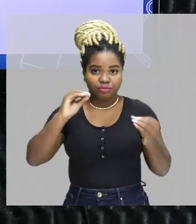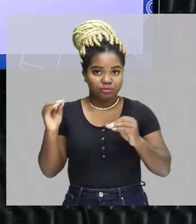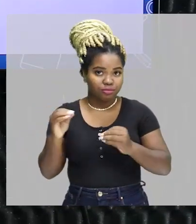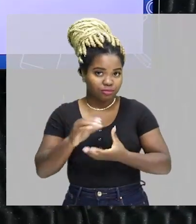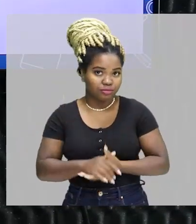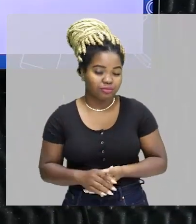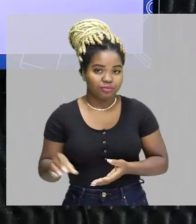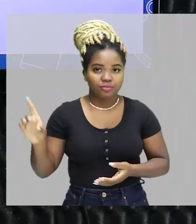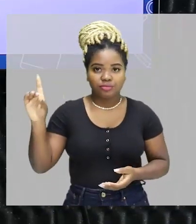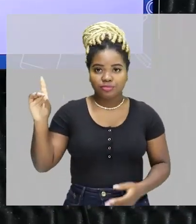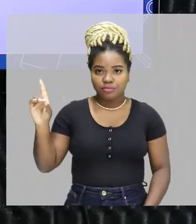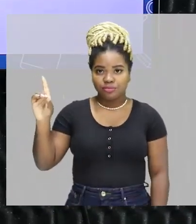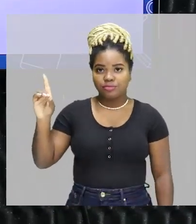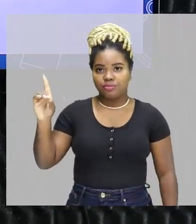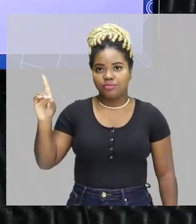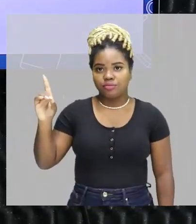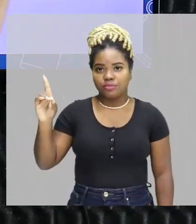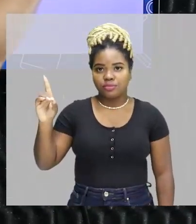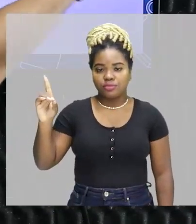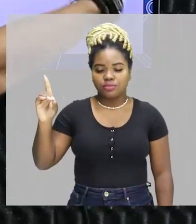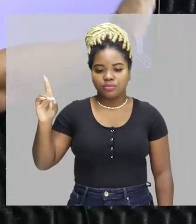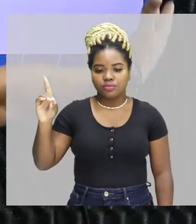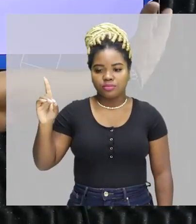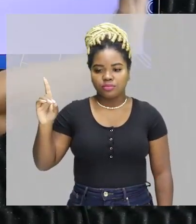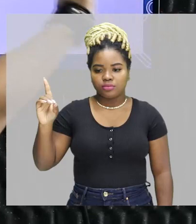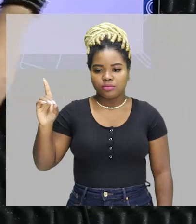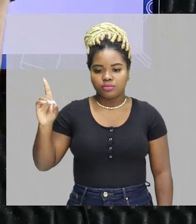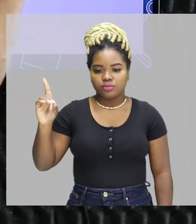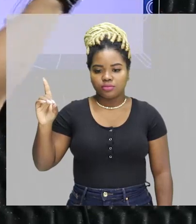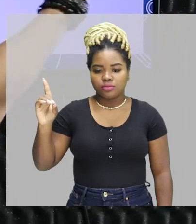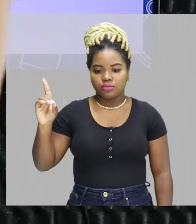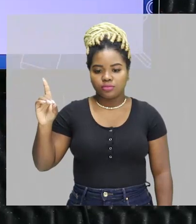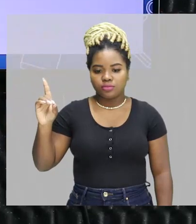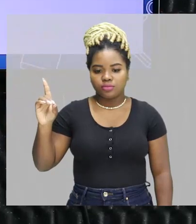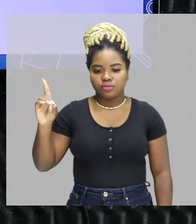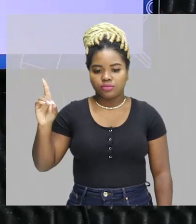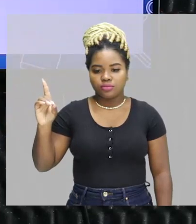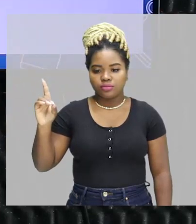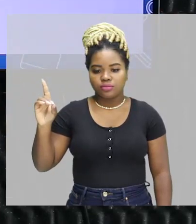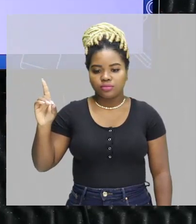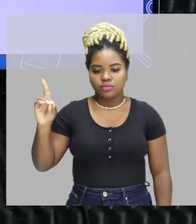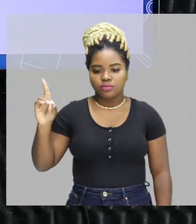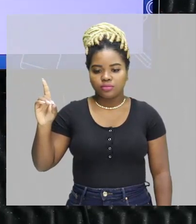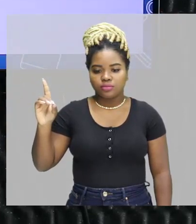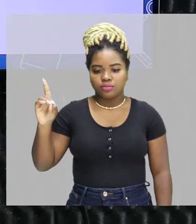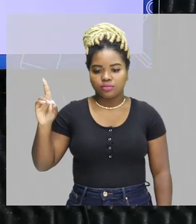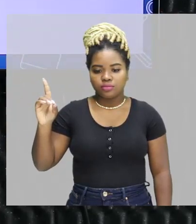duas palavras com o sentido completo do que está depois